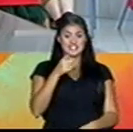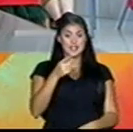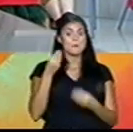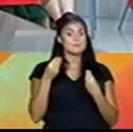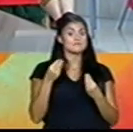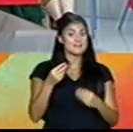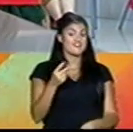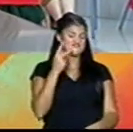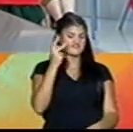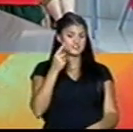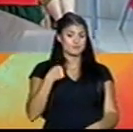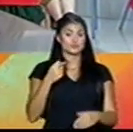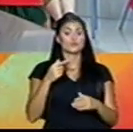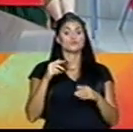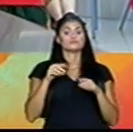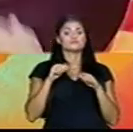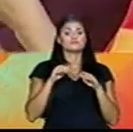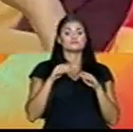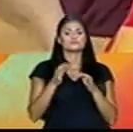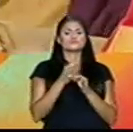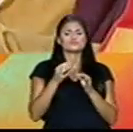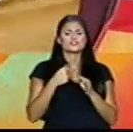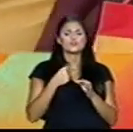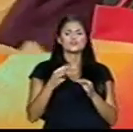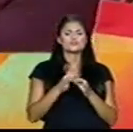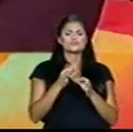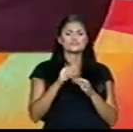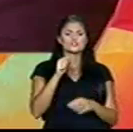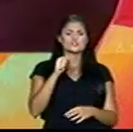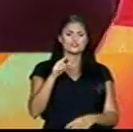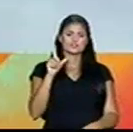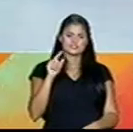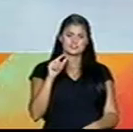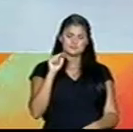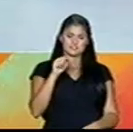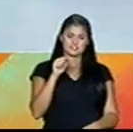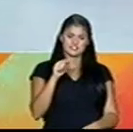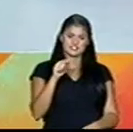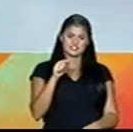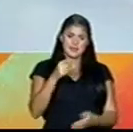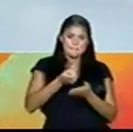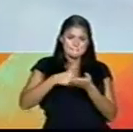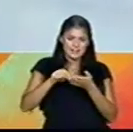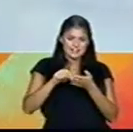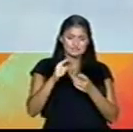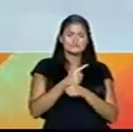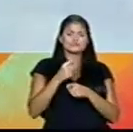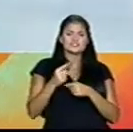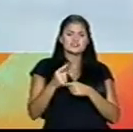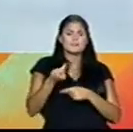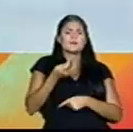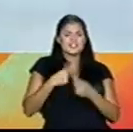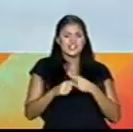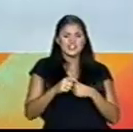estou, porque eu sou costureira e sou... E sabe o que custa a ganhar a vida. A senhora está aqui a fazer as panquecas porque vai vender,